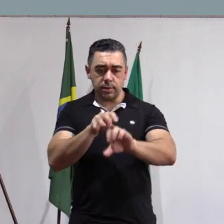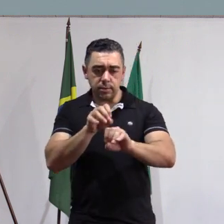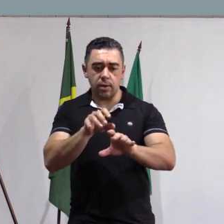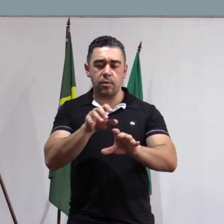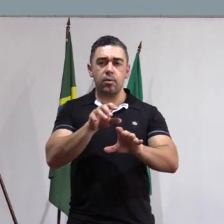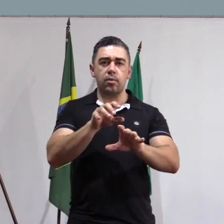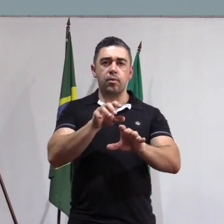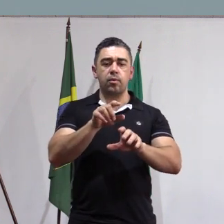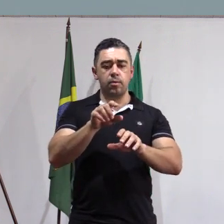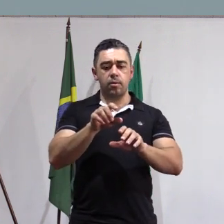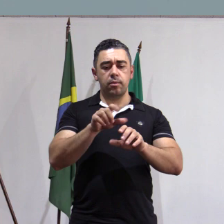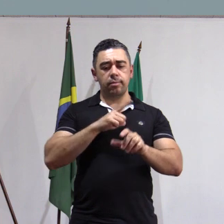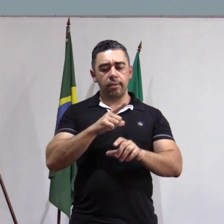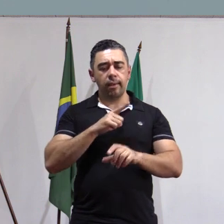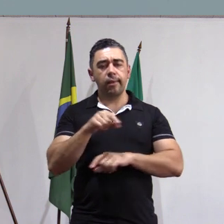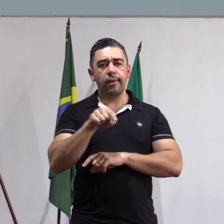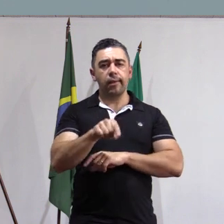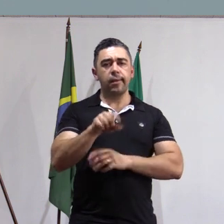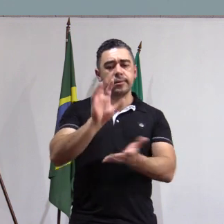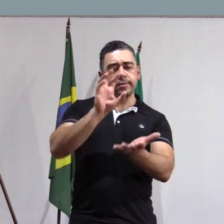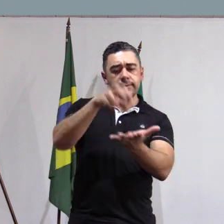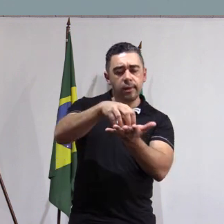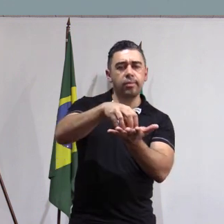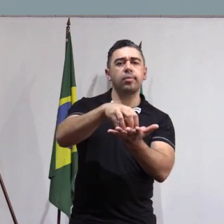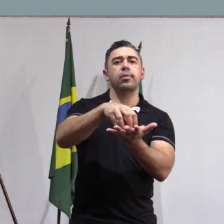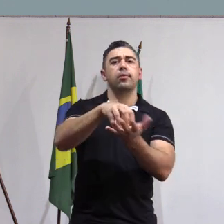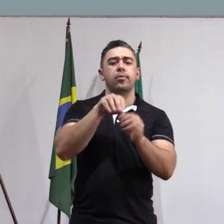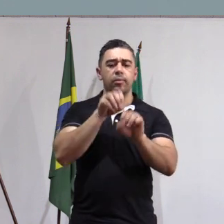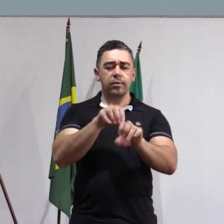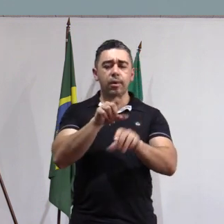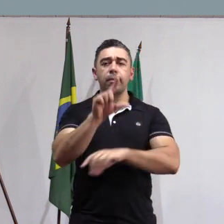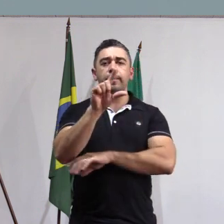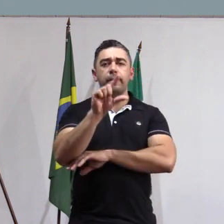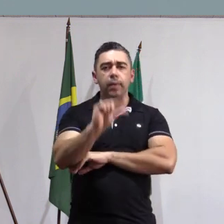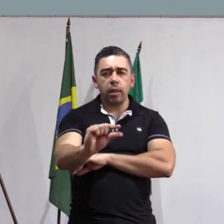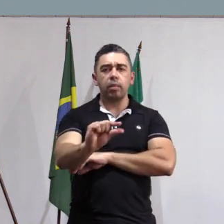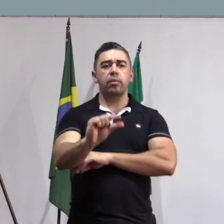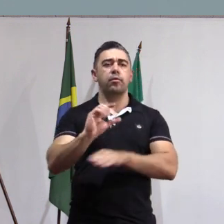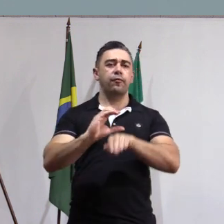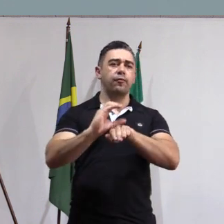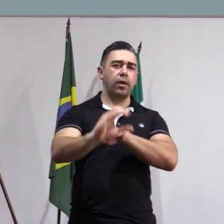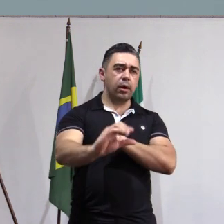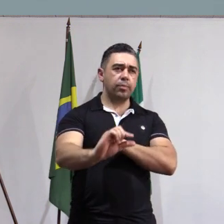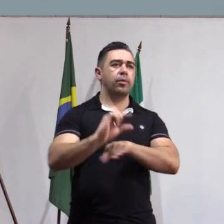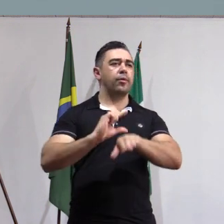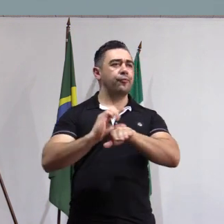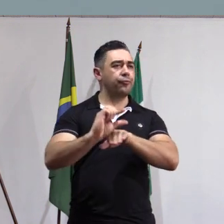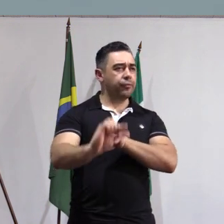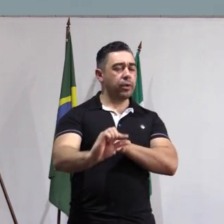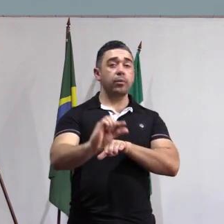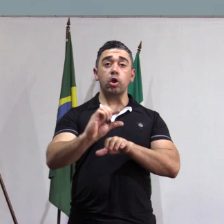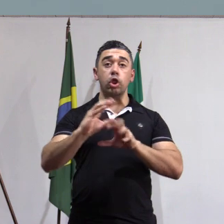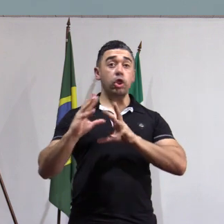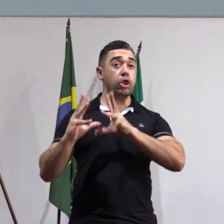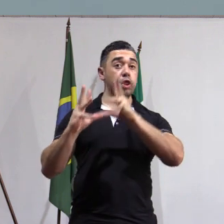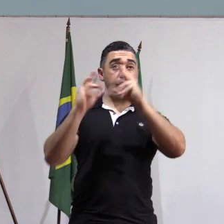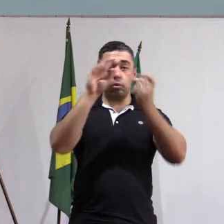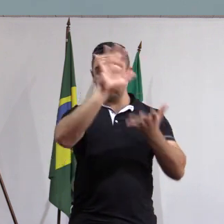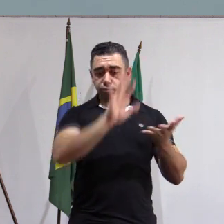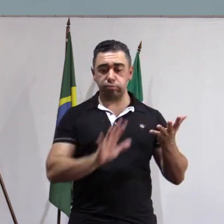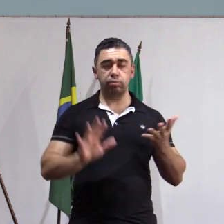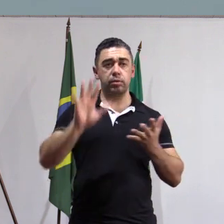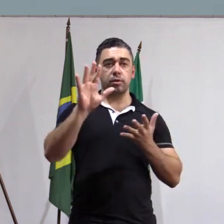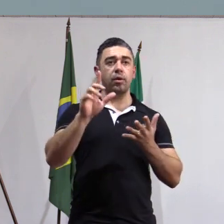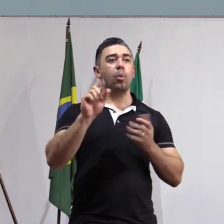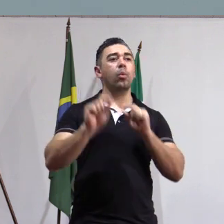de educação, é um dos setores que menos recebe verba dentro da universidade, e isso se repete em todas as universidades no país. É um projeto